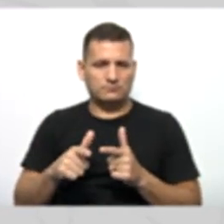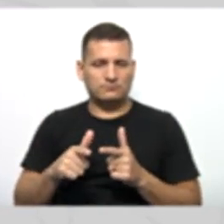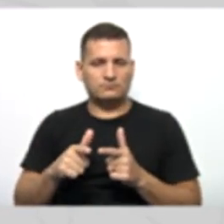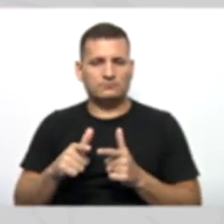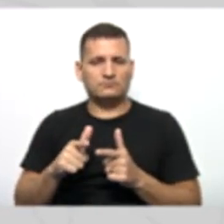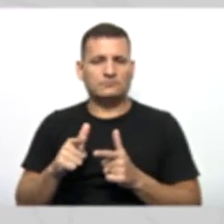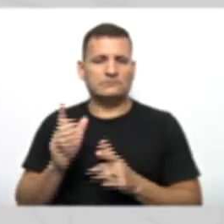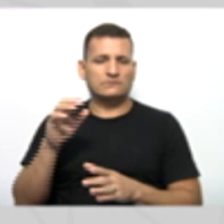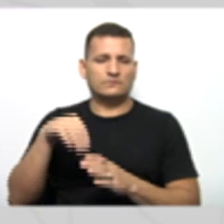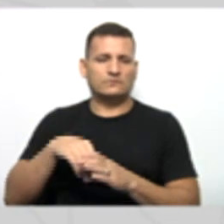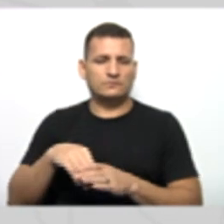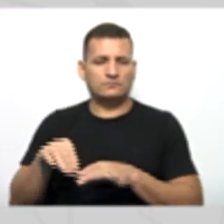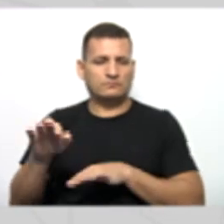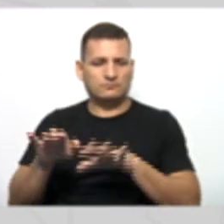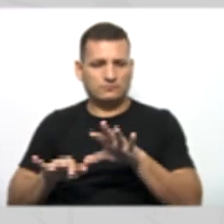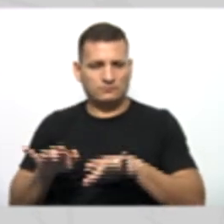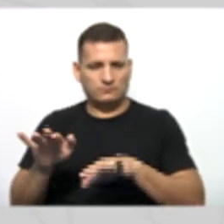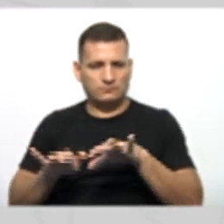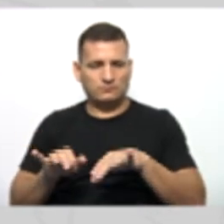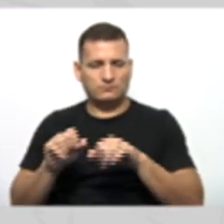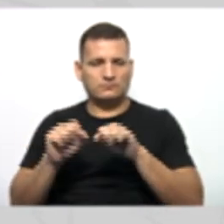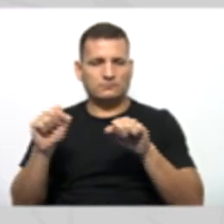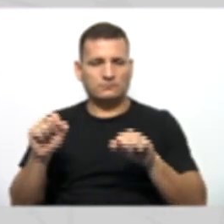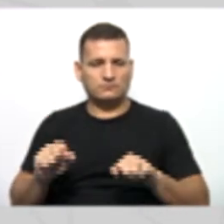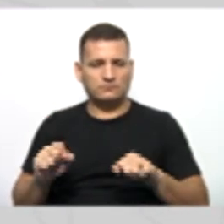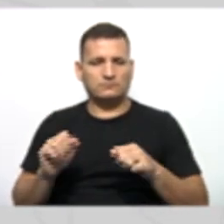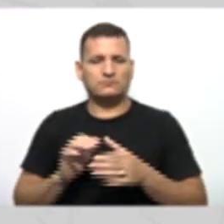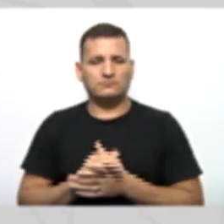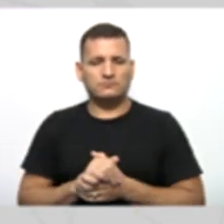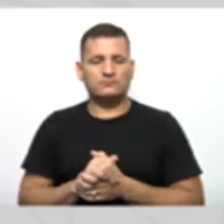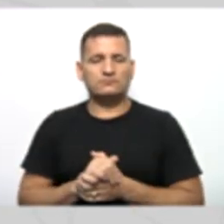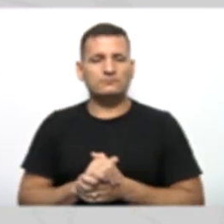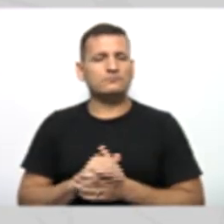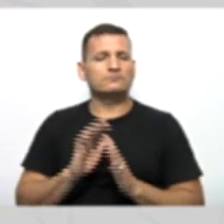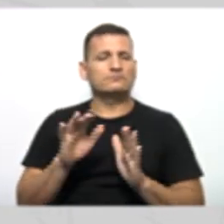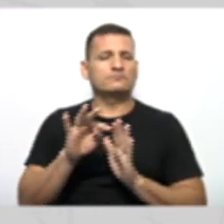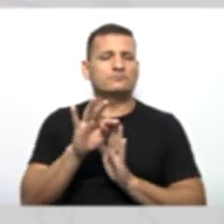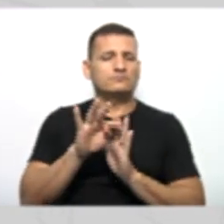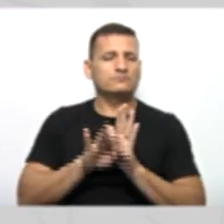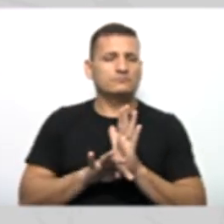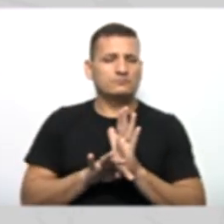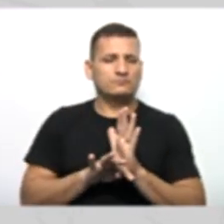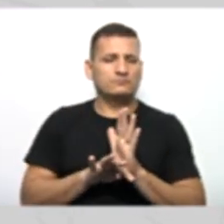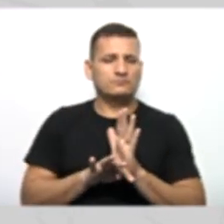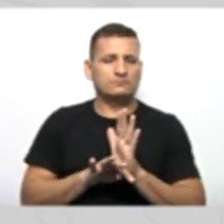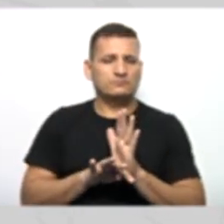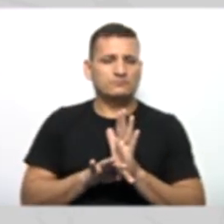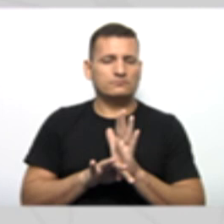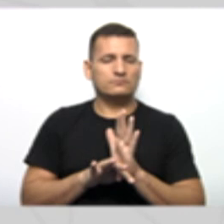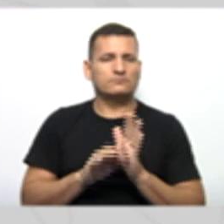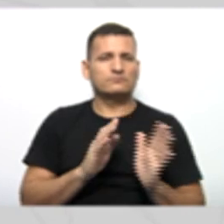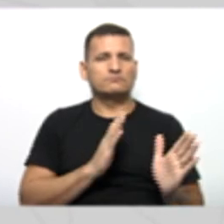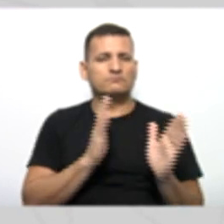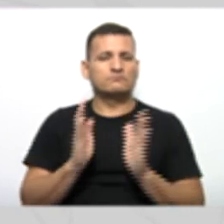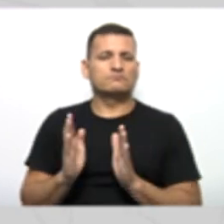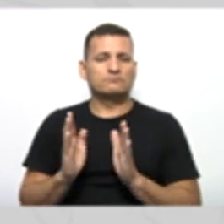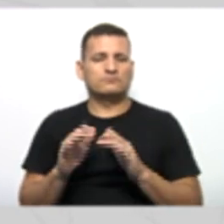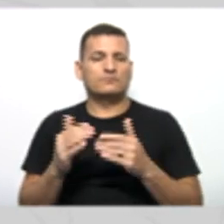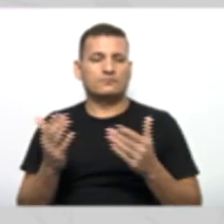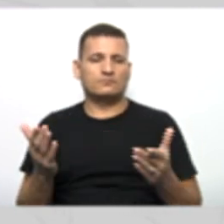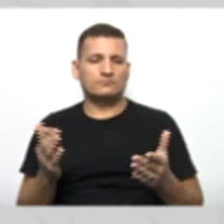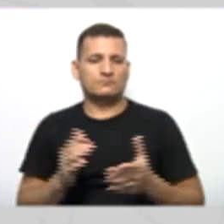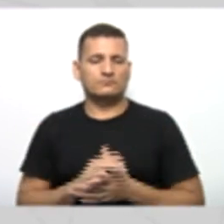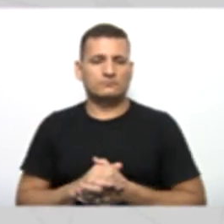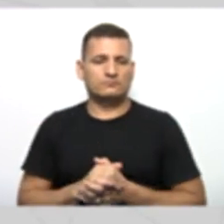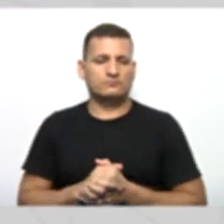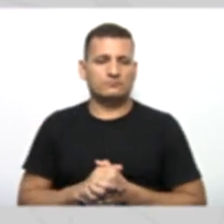ao desenvolvimento de software, certo? O texto define a etapa de quê, gente? Ó, olha aí,